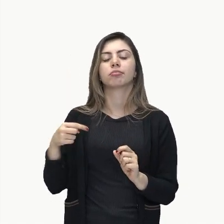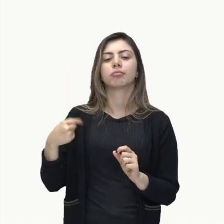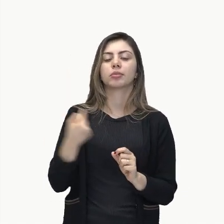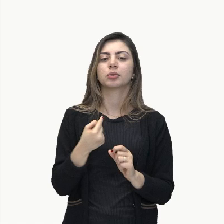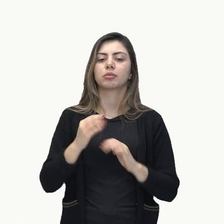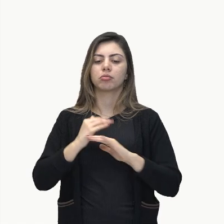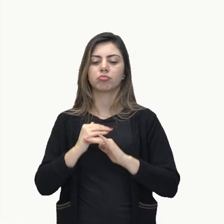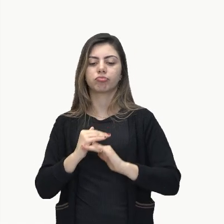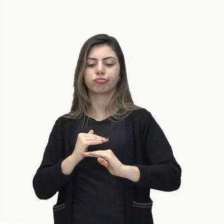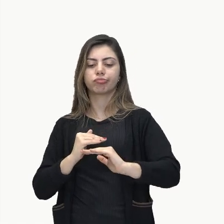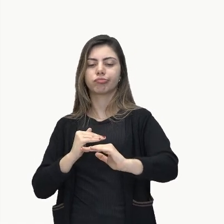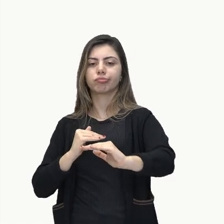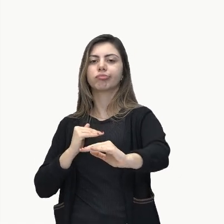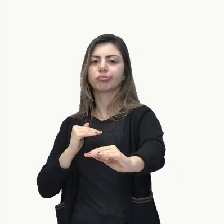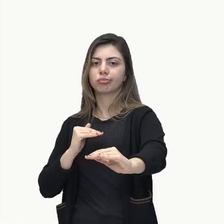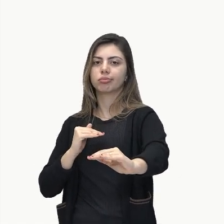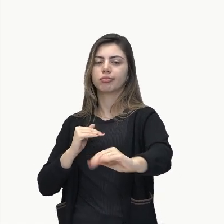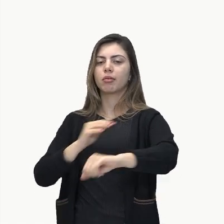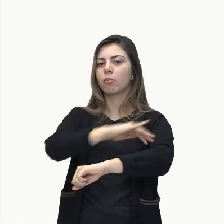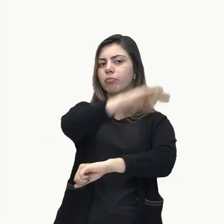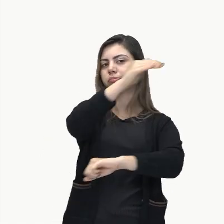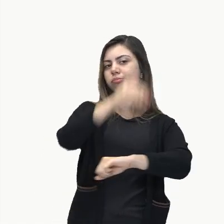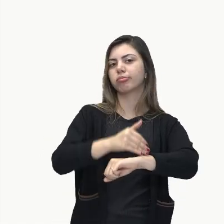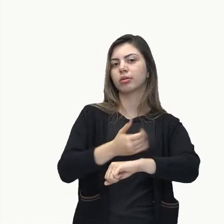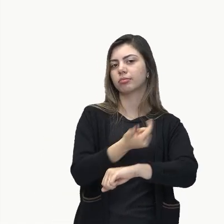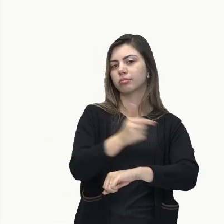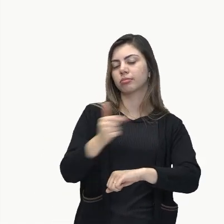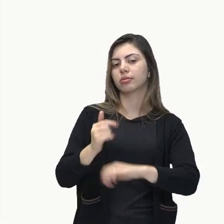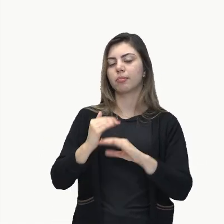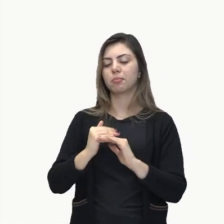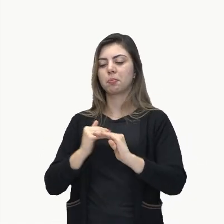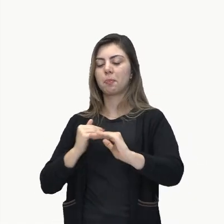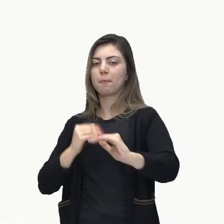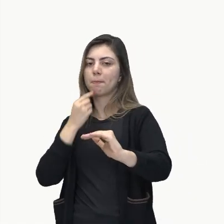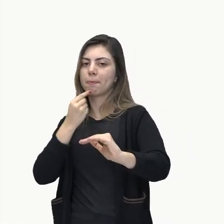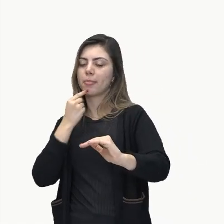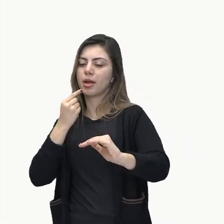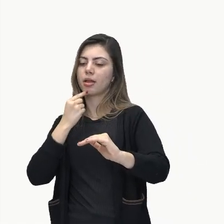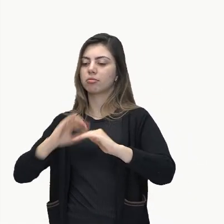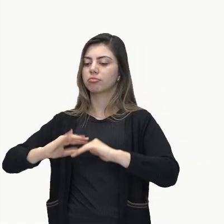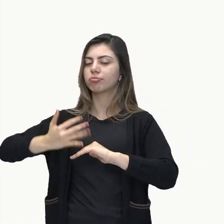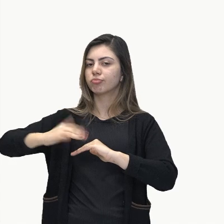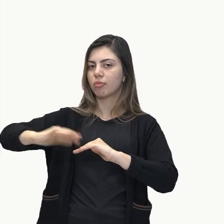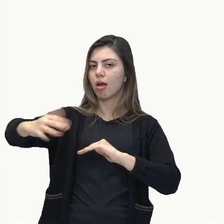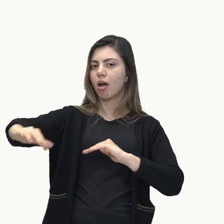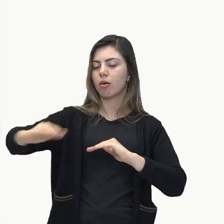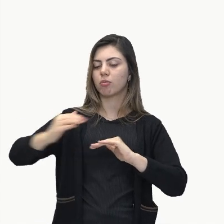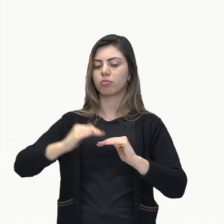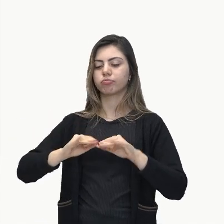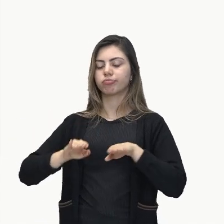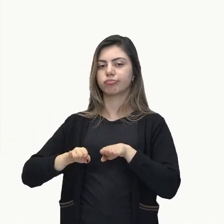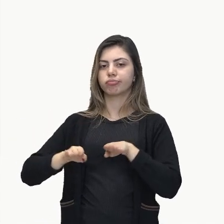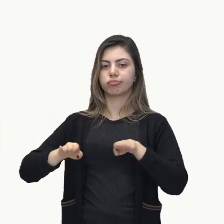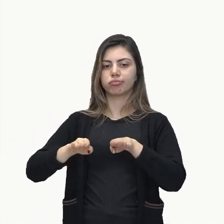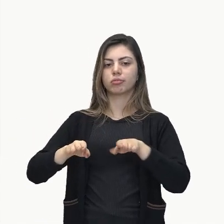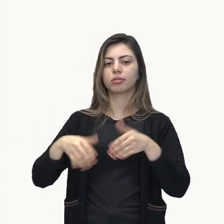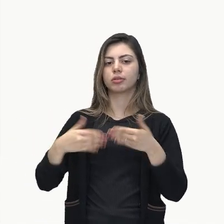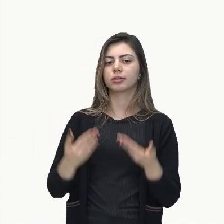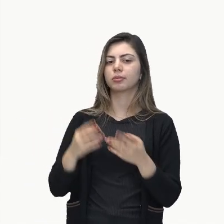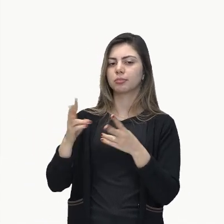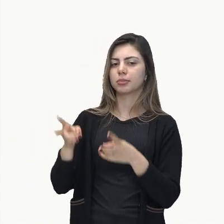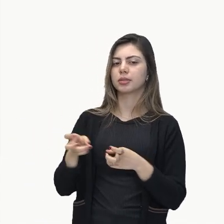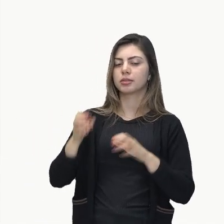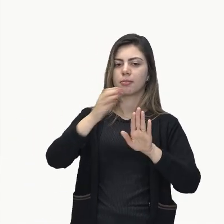em altitudes mais próximas do nível do mar. Então, observe, né, que o litoral, por